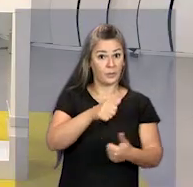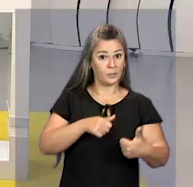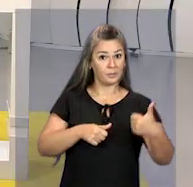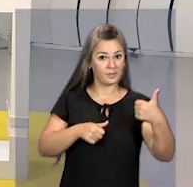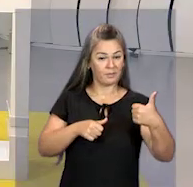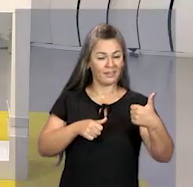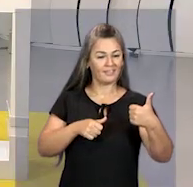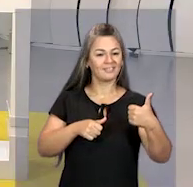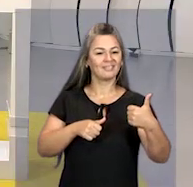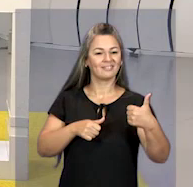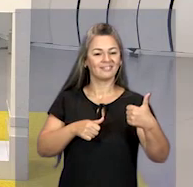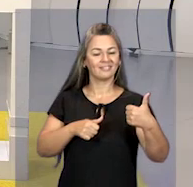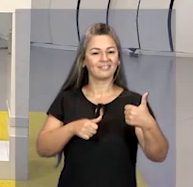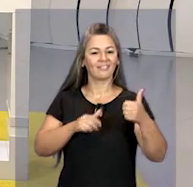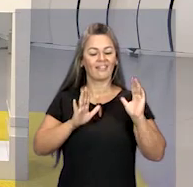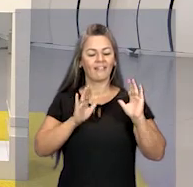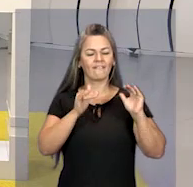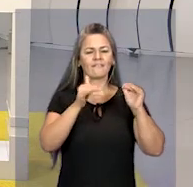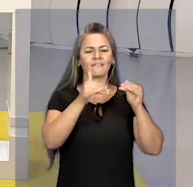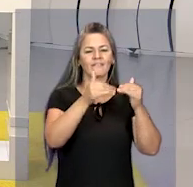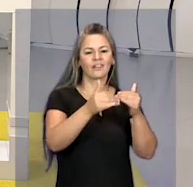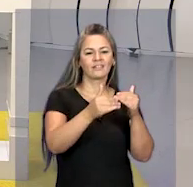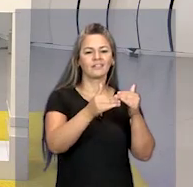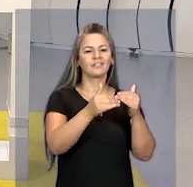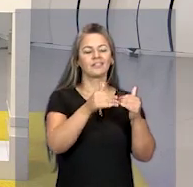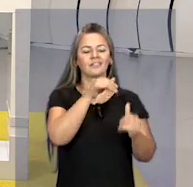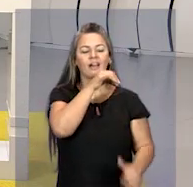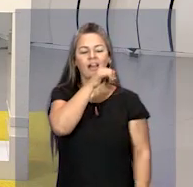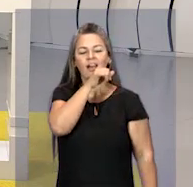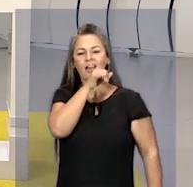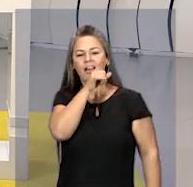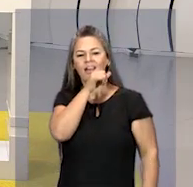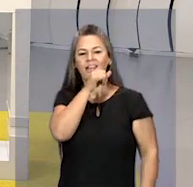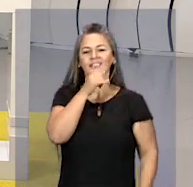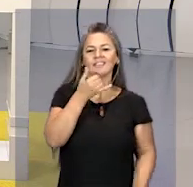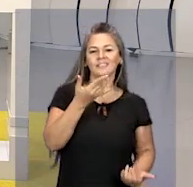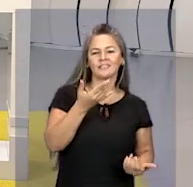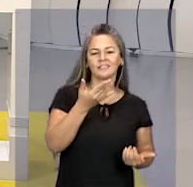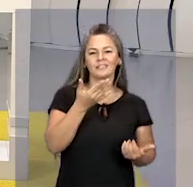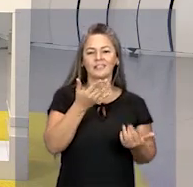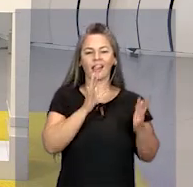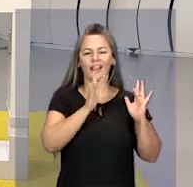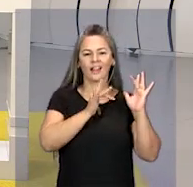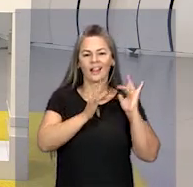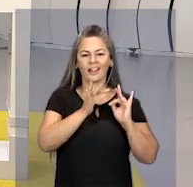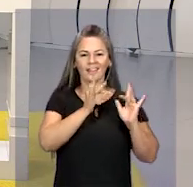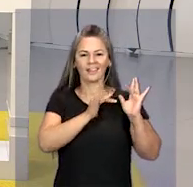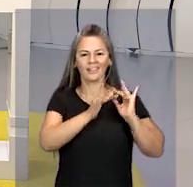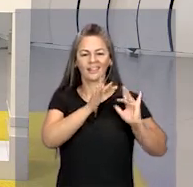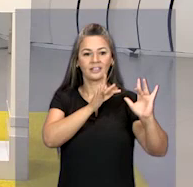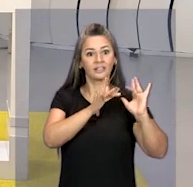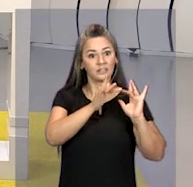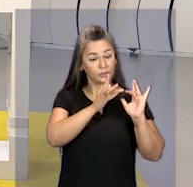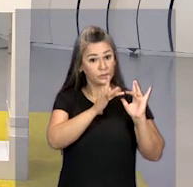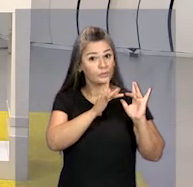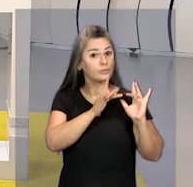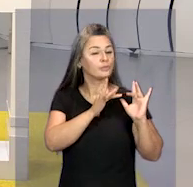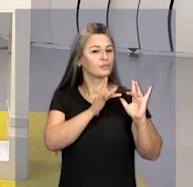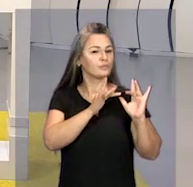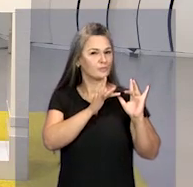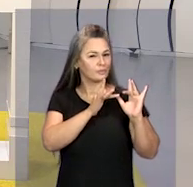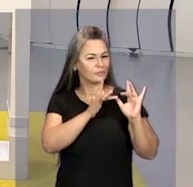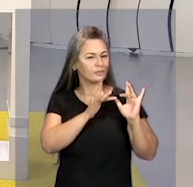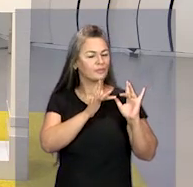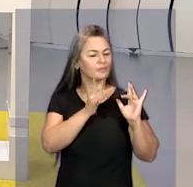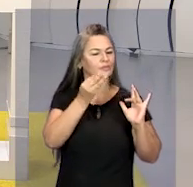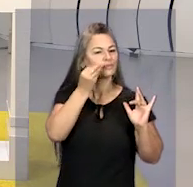dança, se a primeira dança está falando a respeito da conquista, sabe, de conquistar a parceira, de